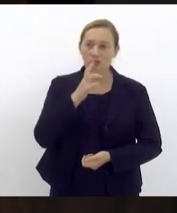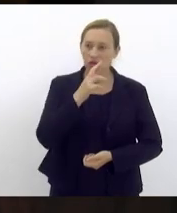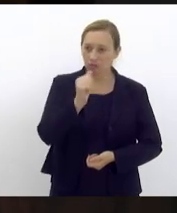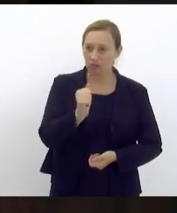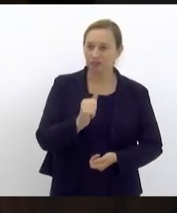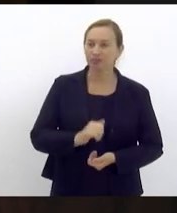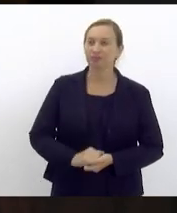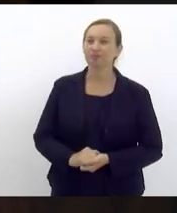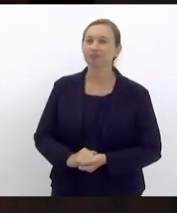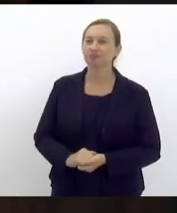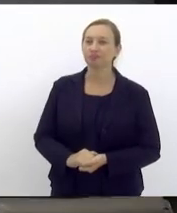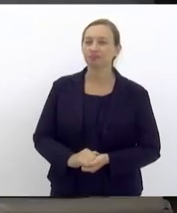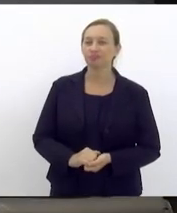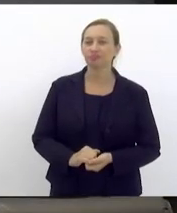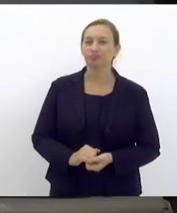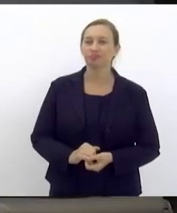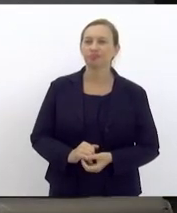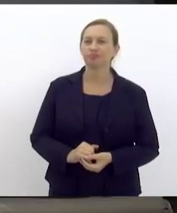Amorim